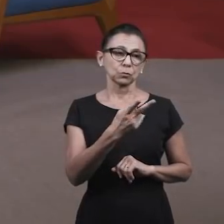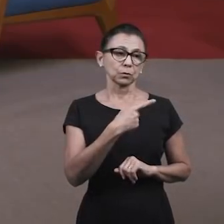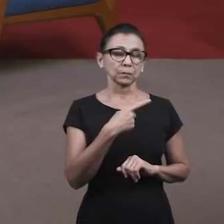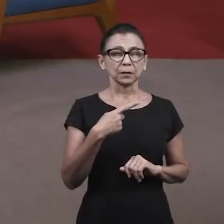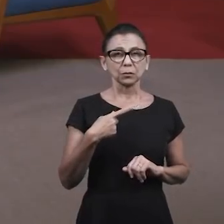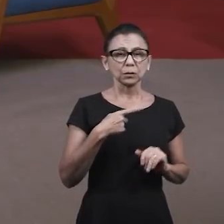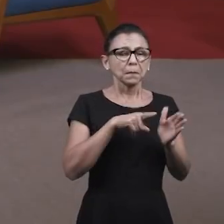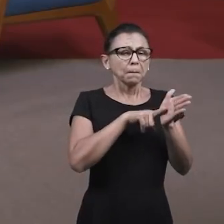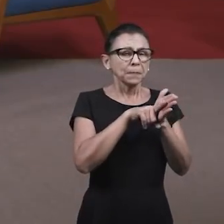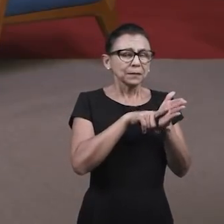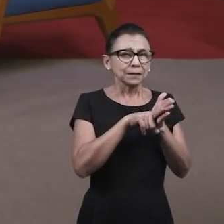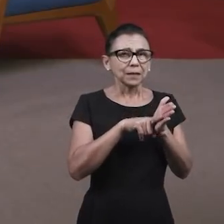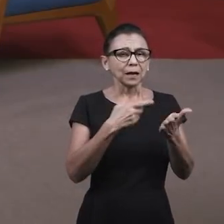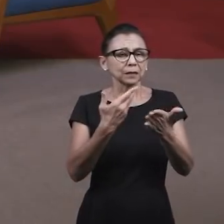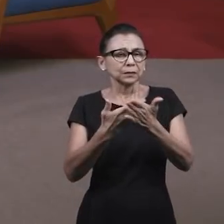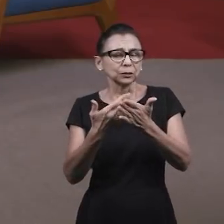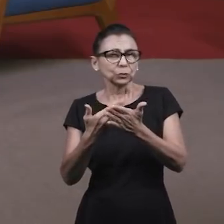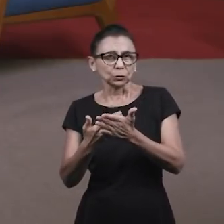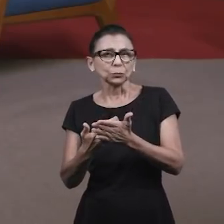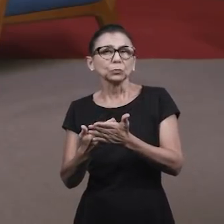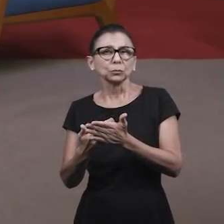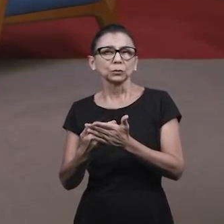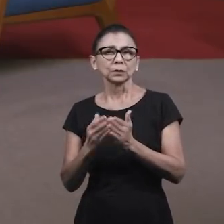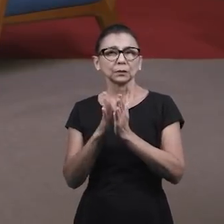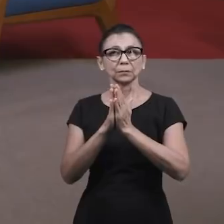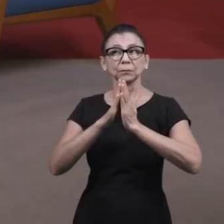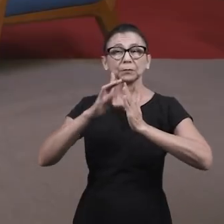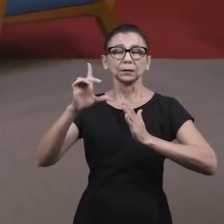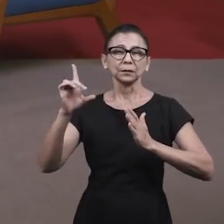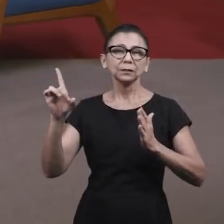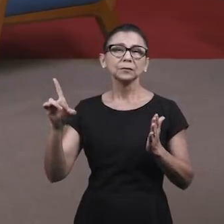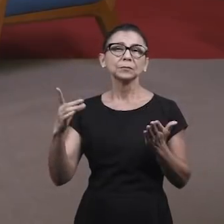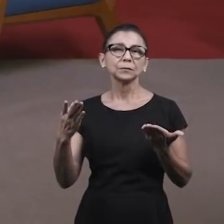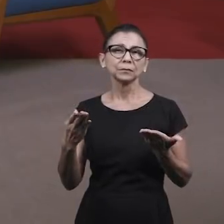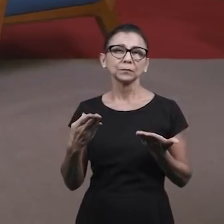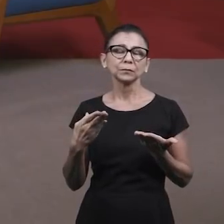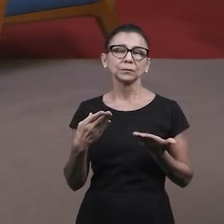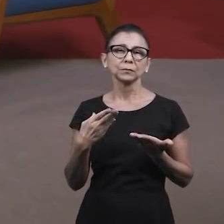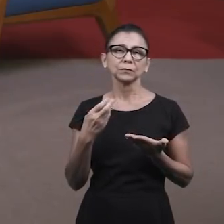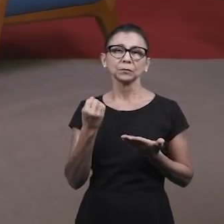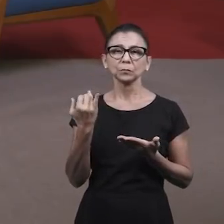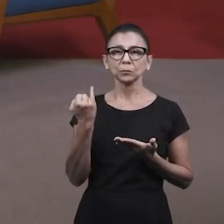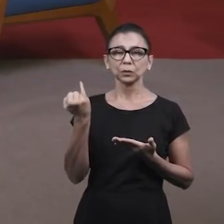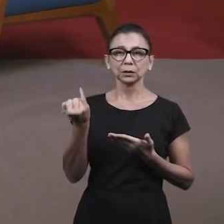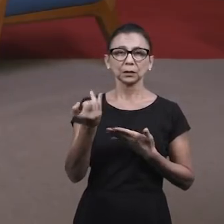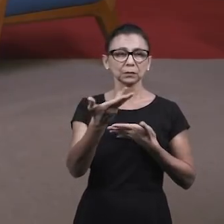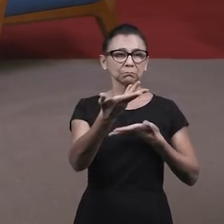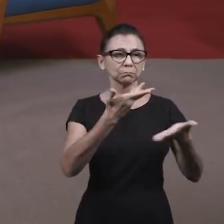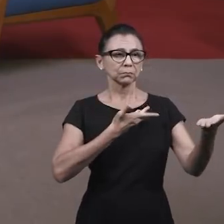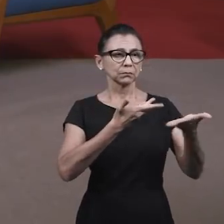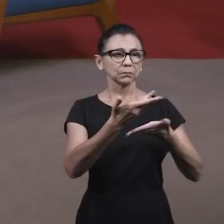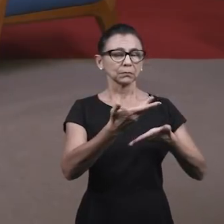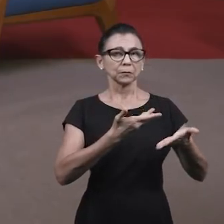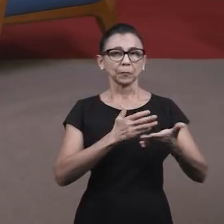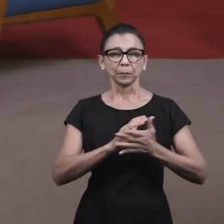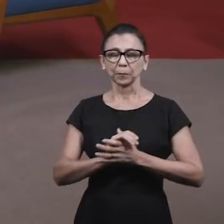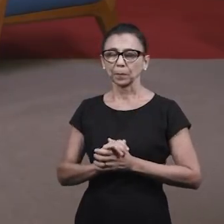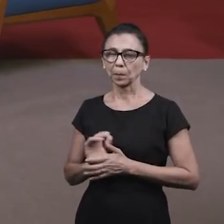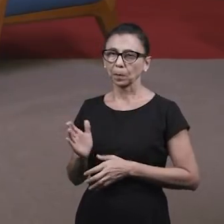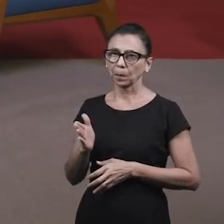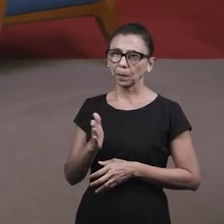você, a importância desse programa na sua vida. E antes da gente entrar no assunto e aproveitando o momento que nós